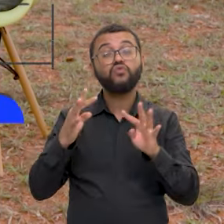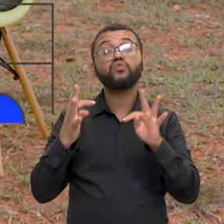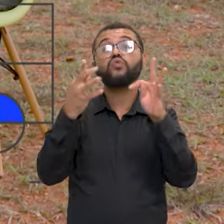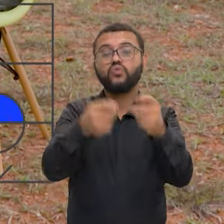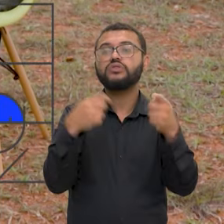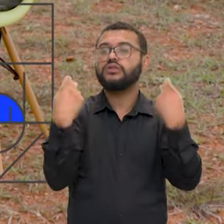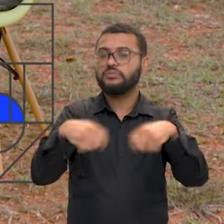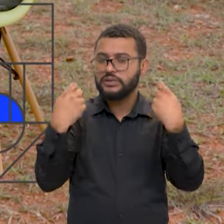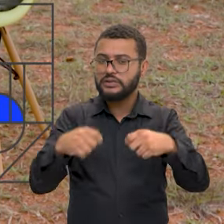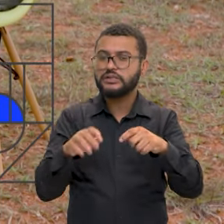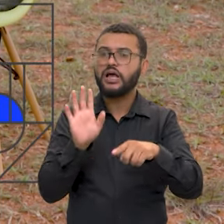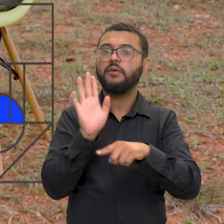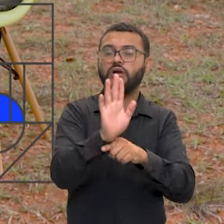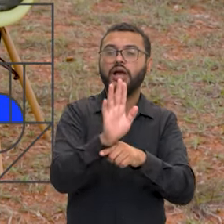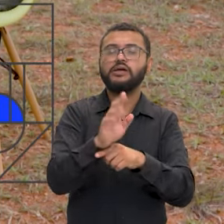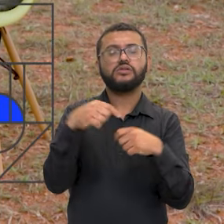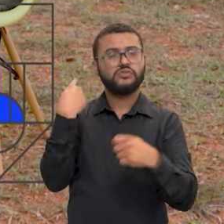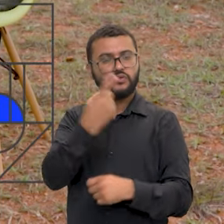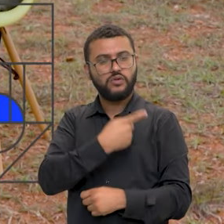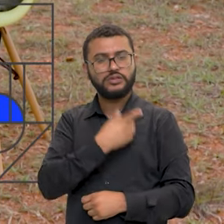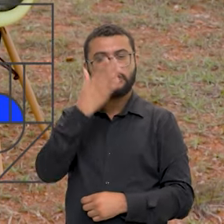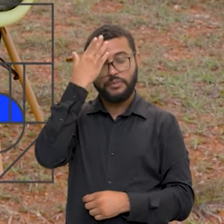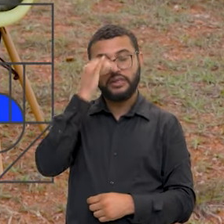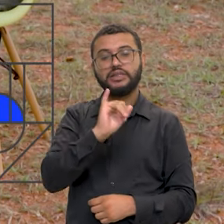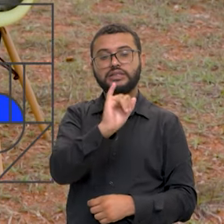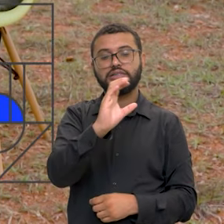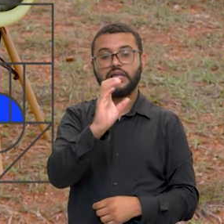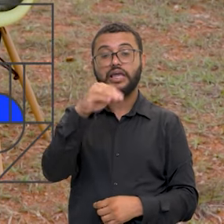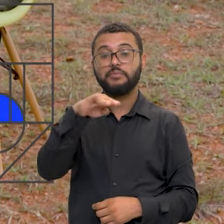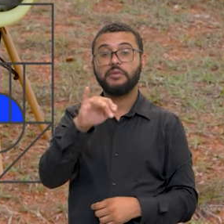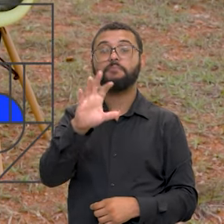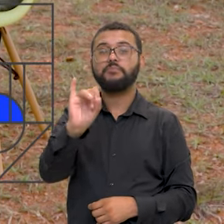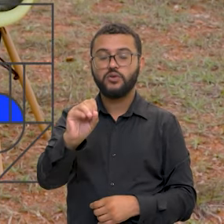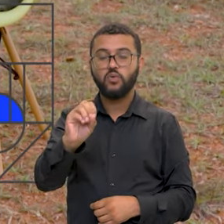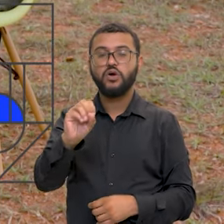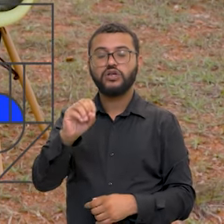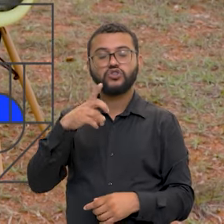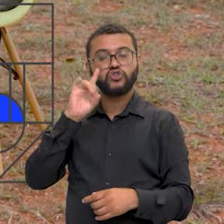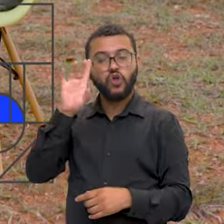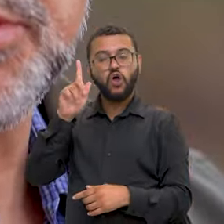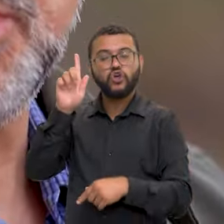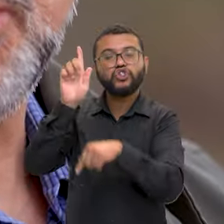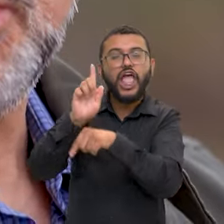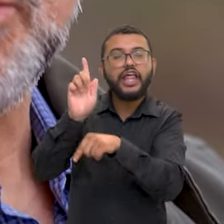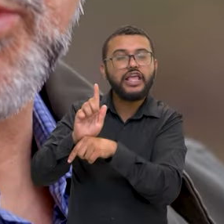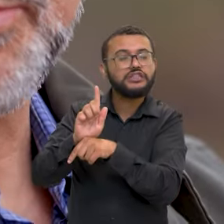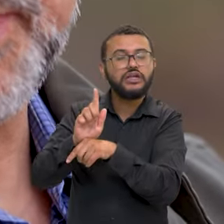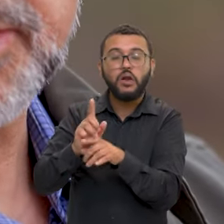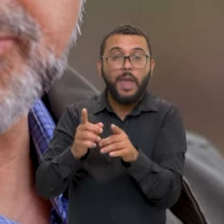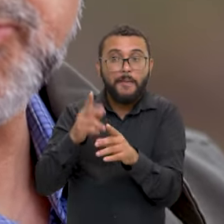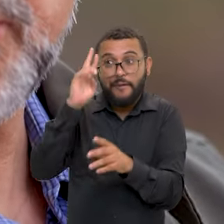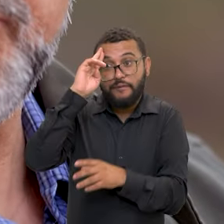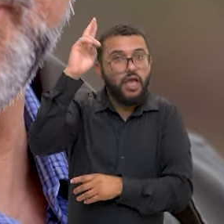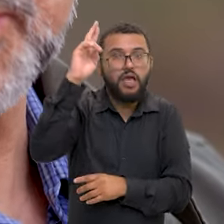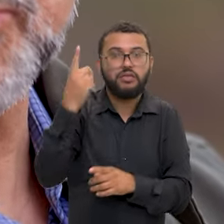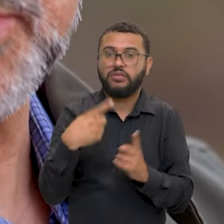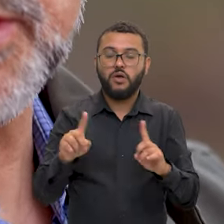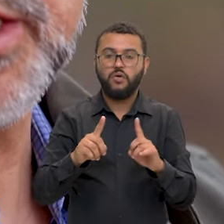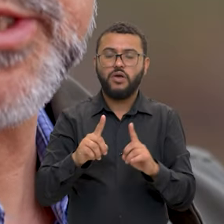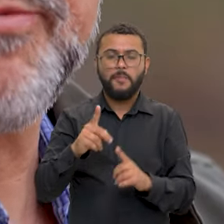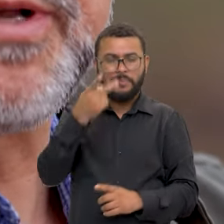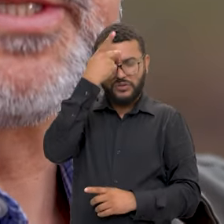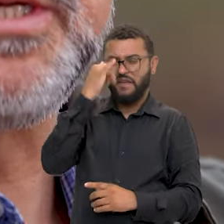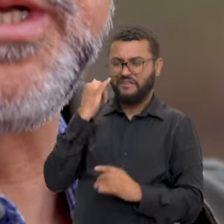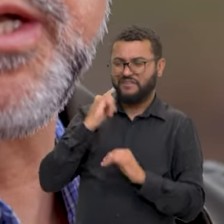ele nem é o dono. As pessoas dizem, ah, o ICMBio é o dono das unidades de conservação. Não. Nós prestamos um serviço para a